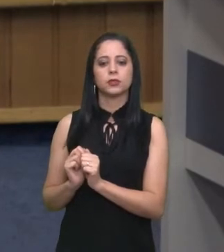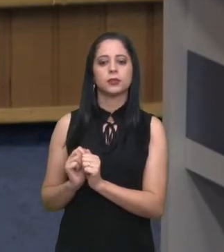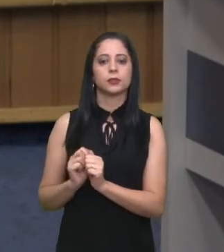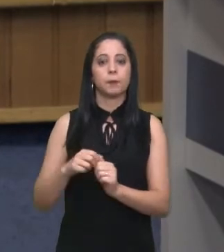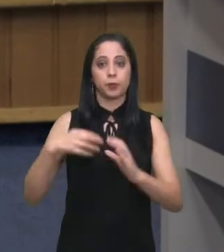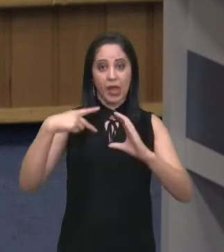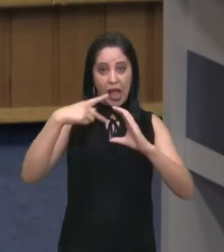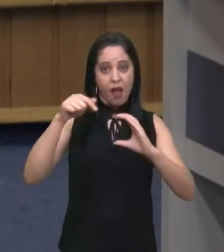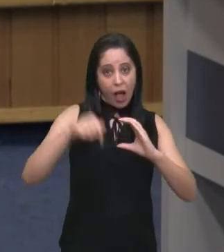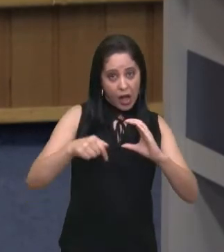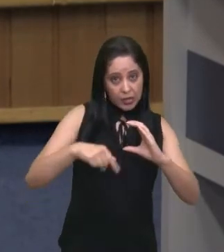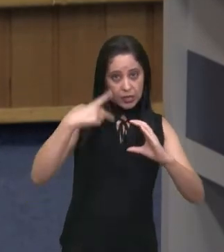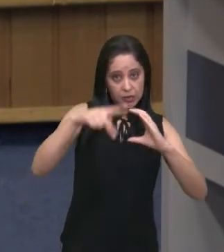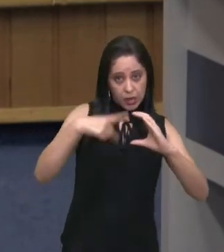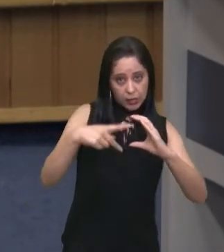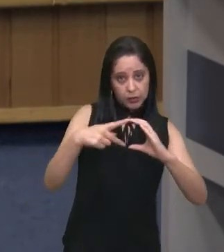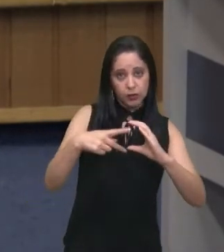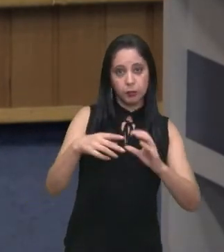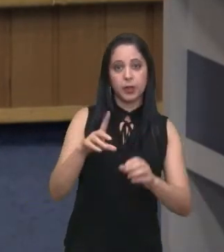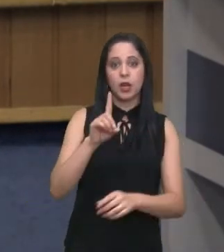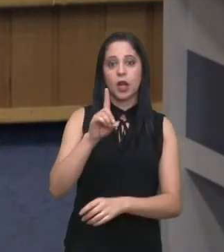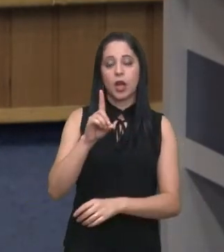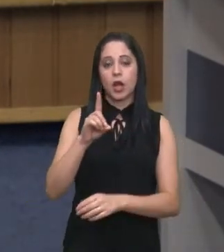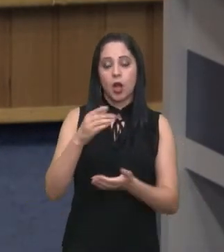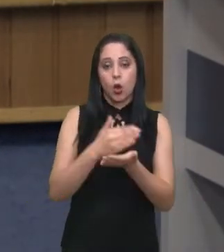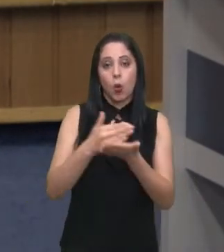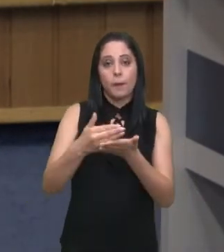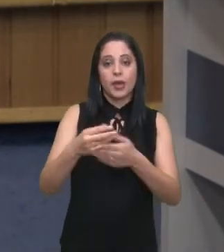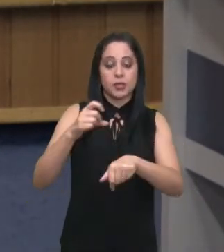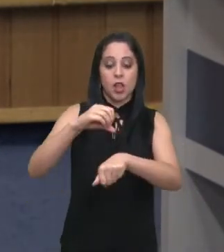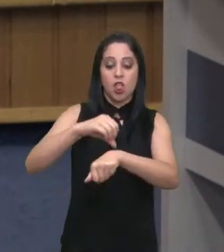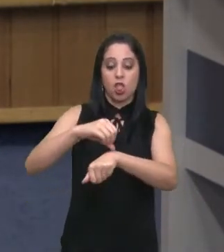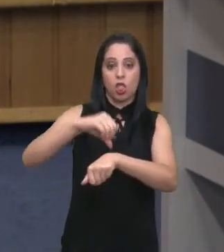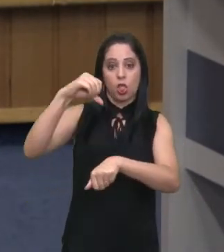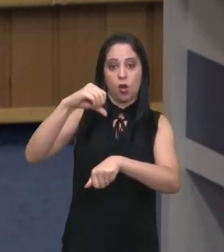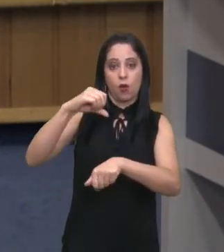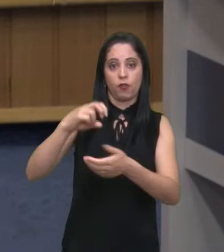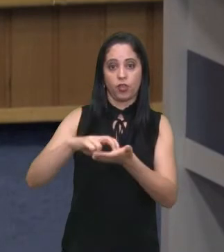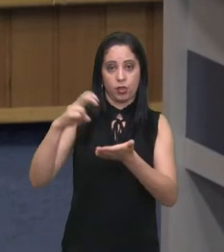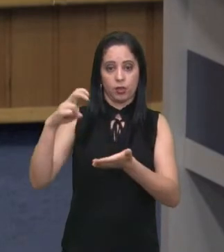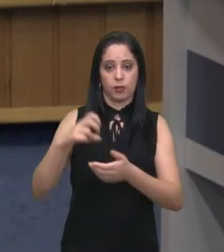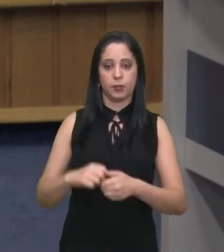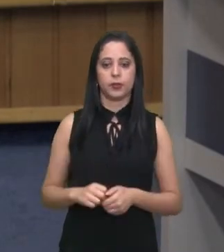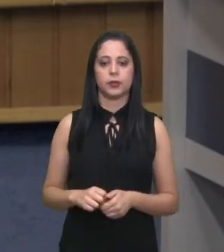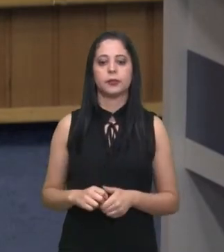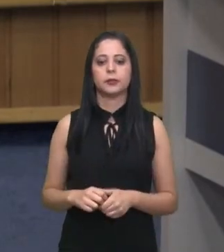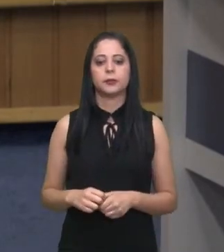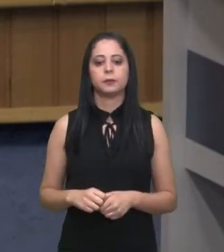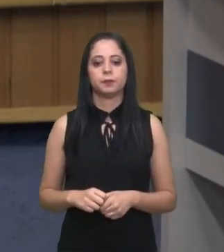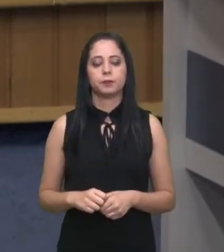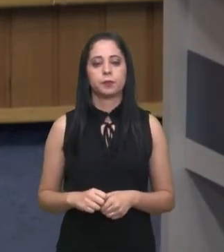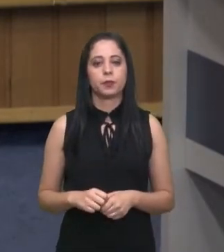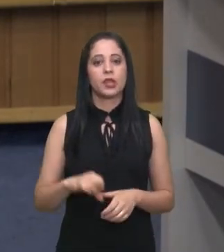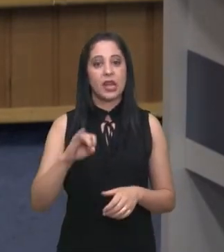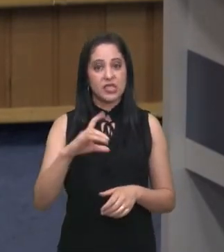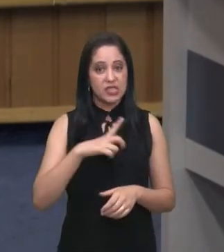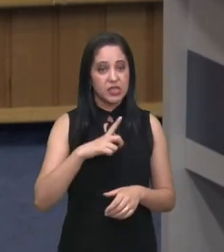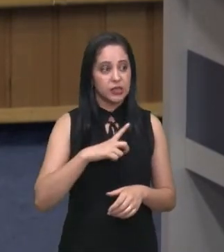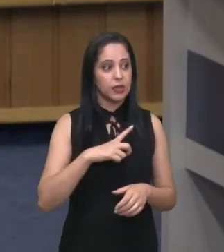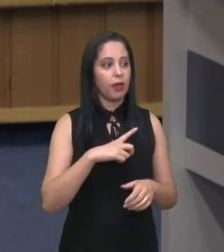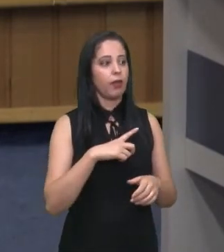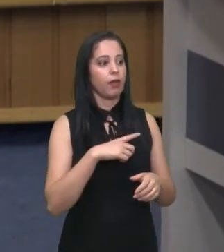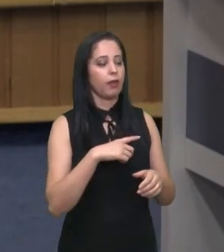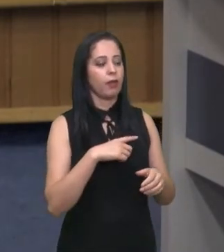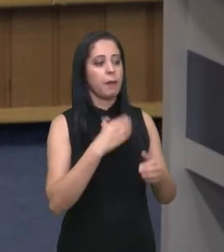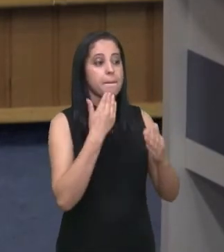9 horas. E se não puderem ir, se tiver trazer alguma demanda, principalmente da saúde, que traga para mim, que nós